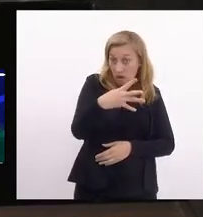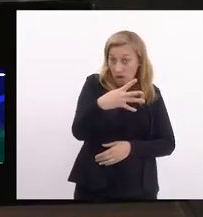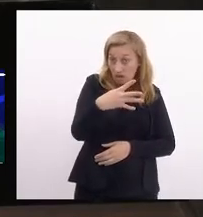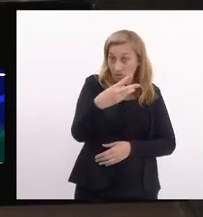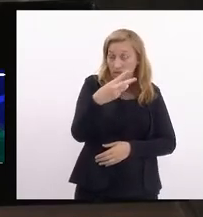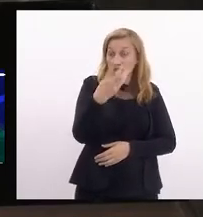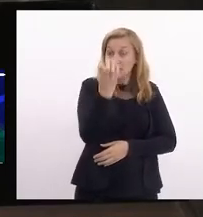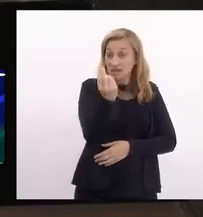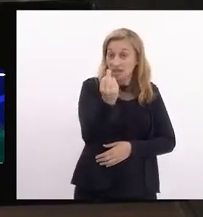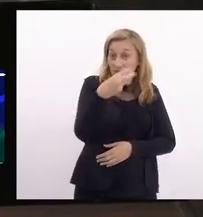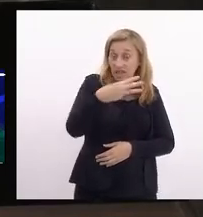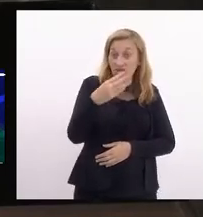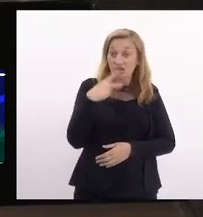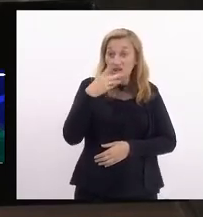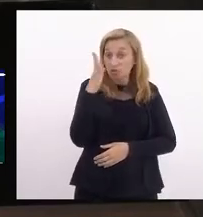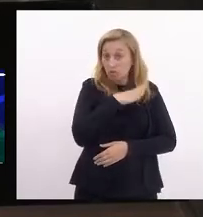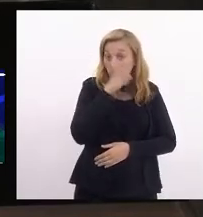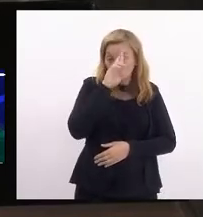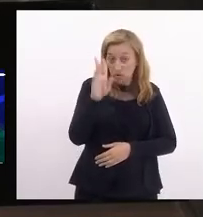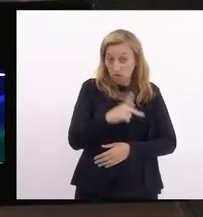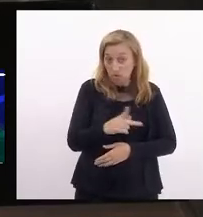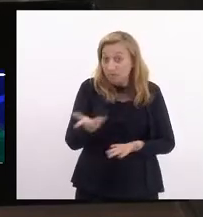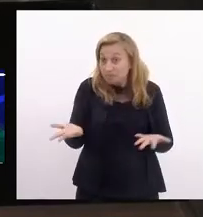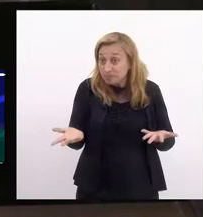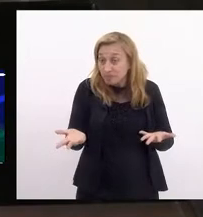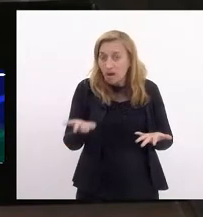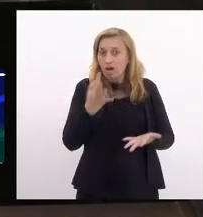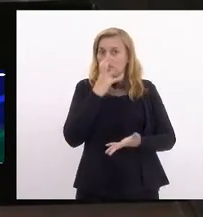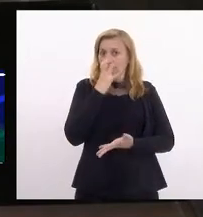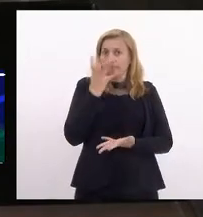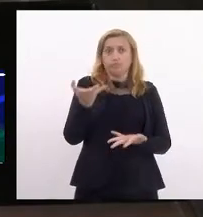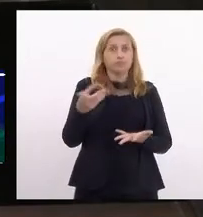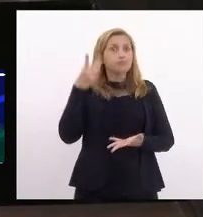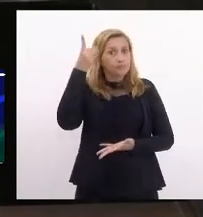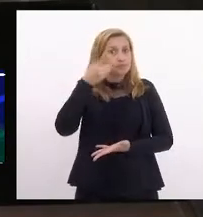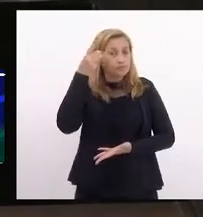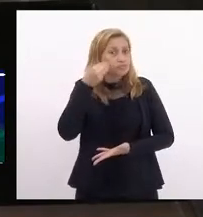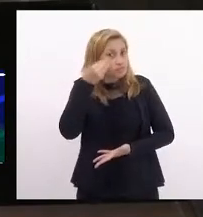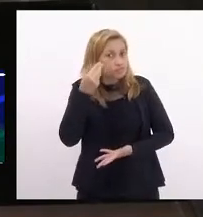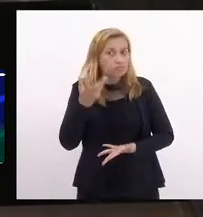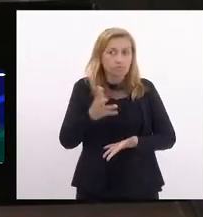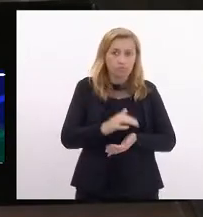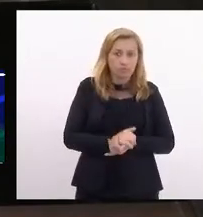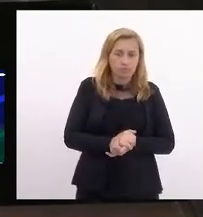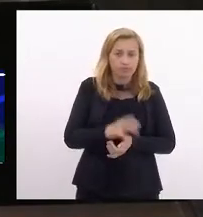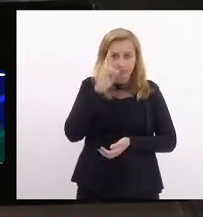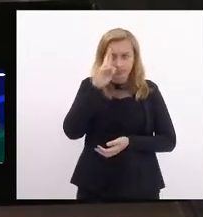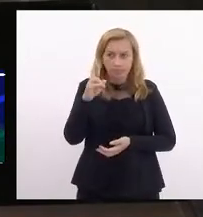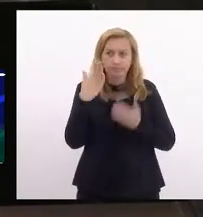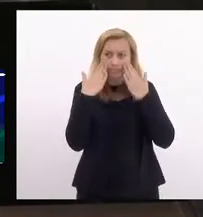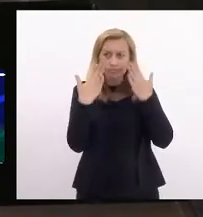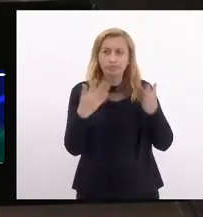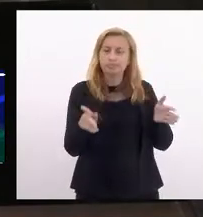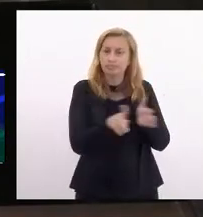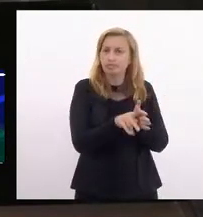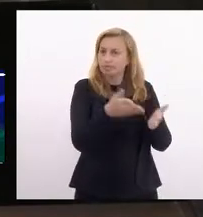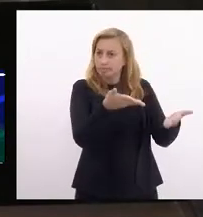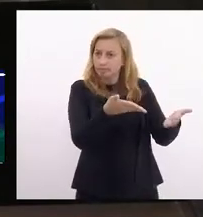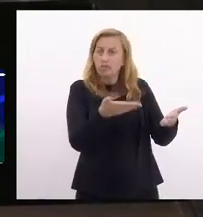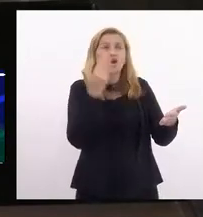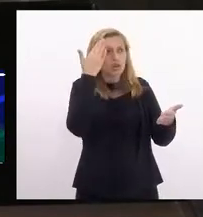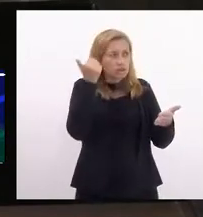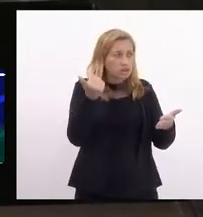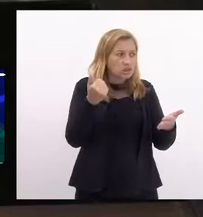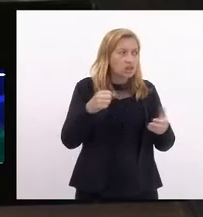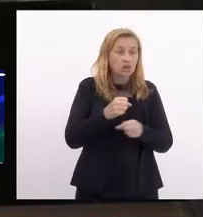6463 falando mal de vossa excelência e o meu dinheiro é um deputado experiente como você linda apresentar um projeto desde eu sei que